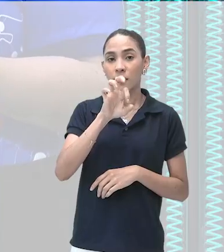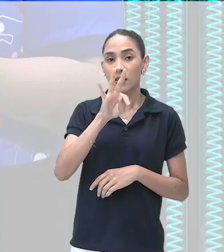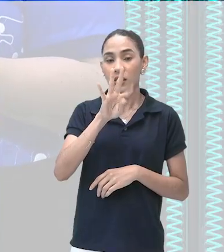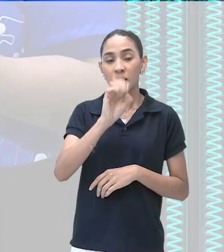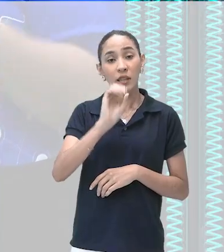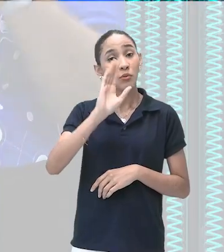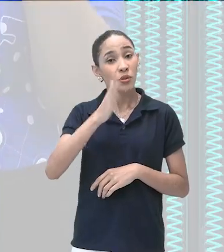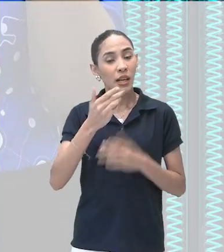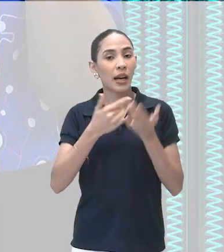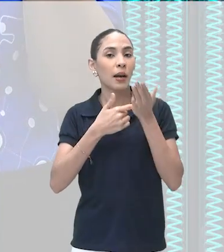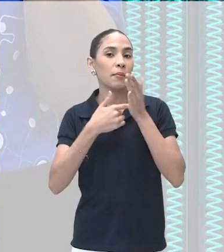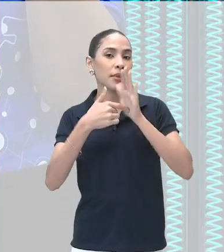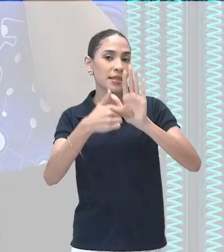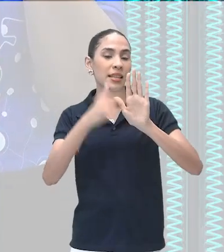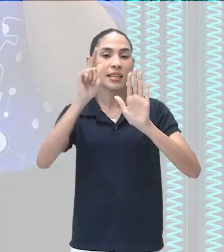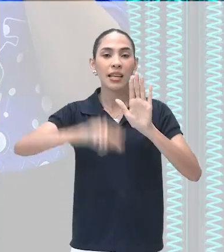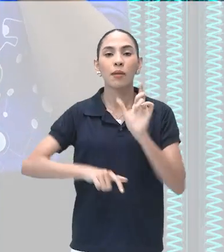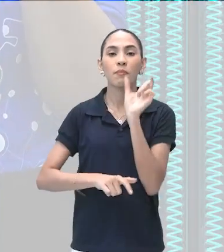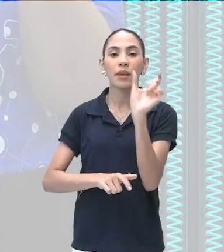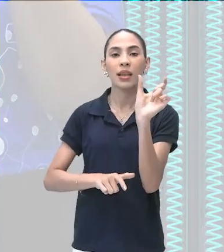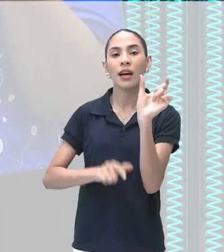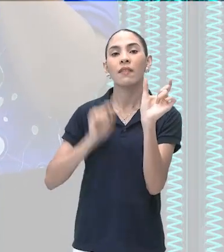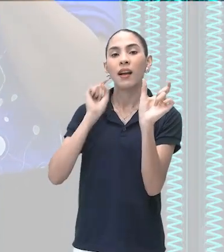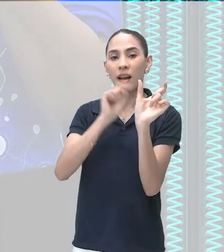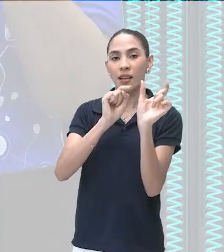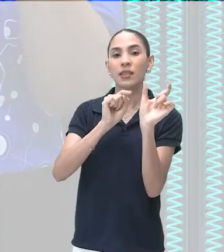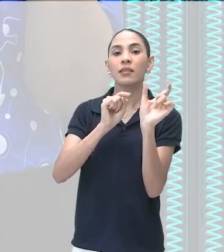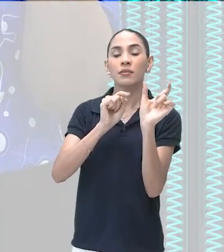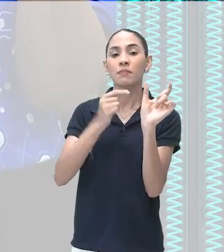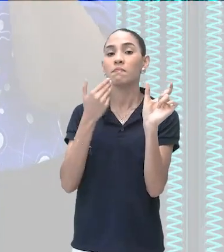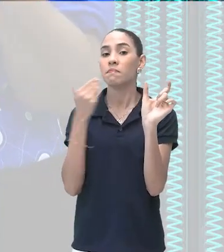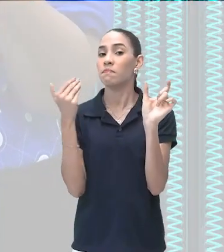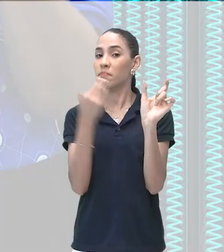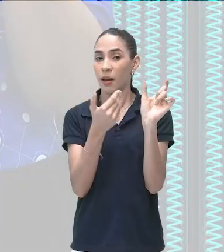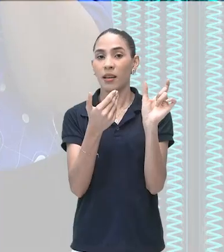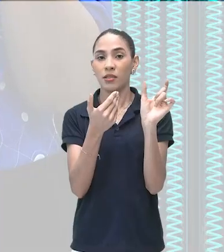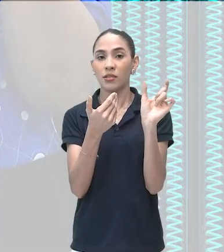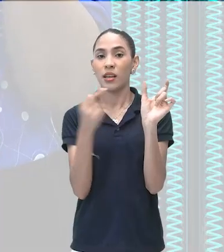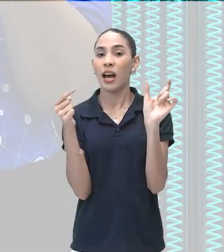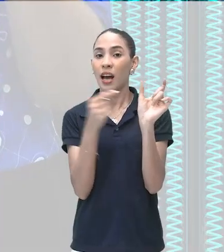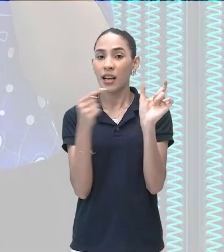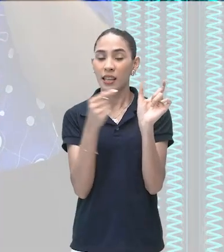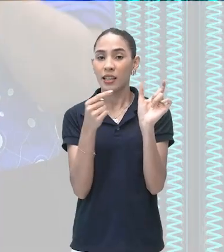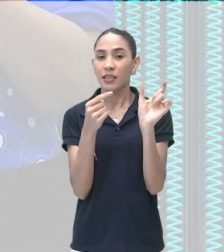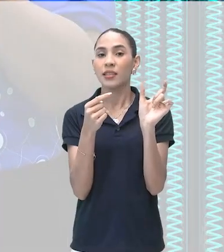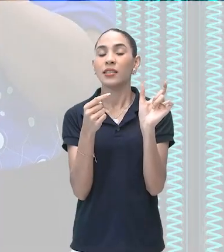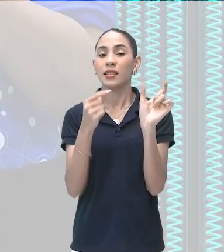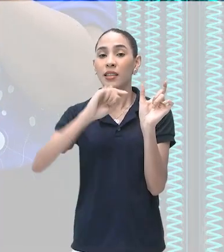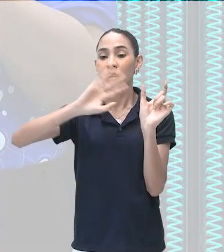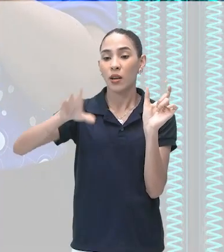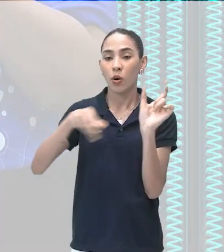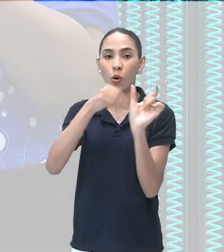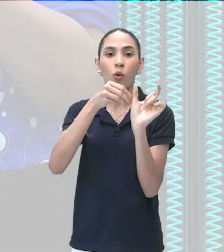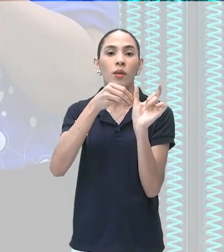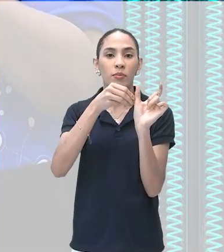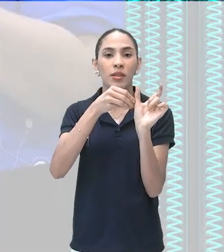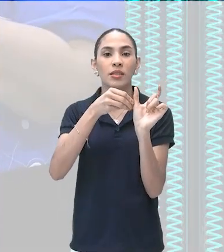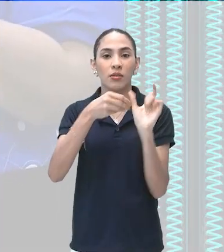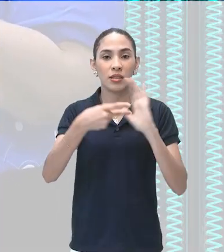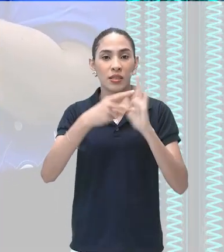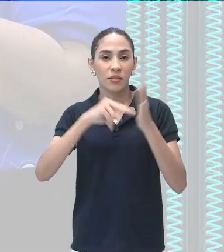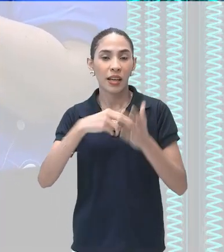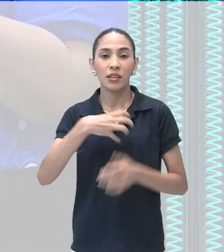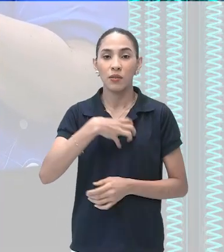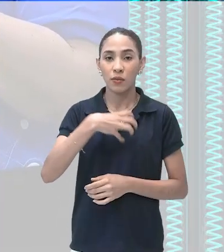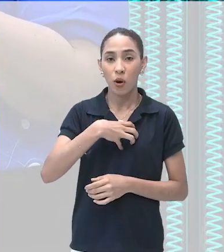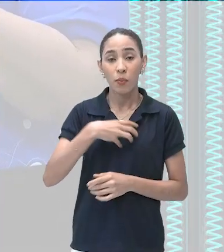para nós que é uma palavra que pede, solicita aí complementação do seu sentido.